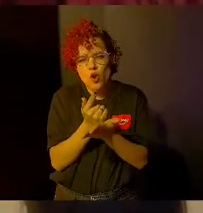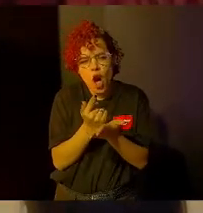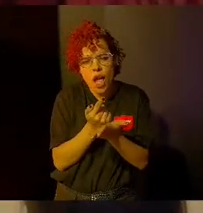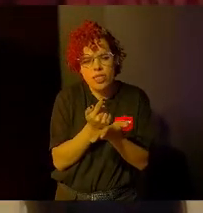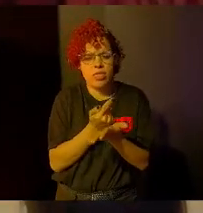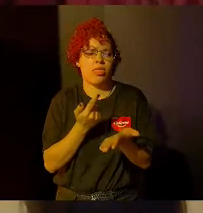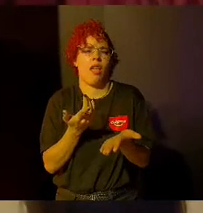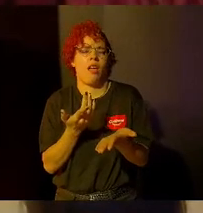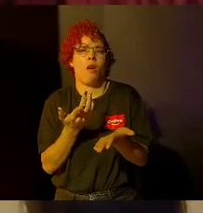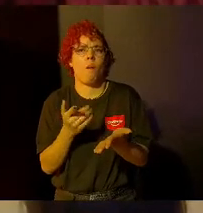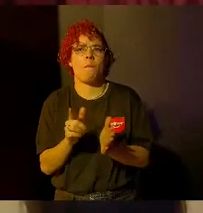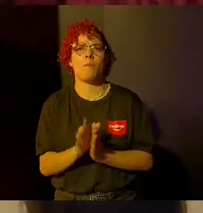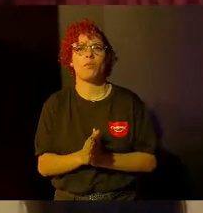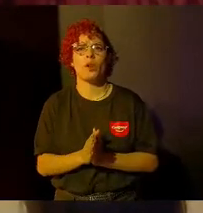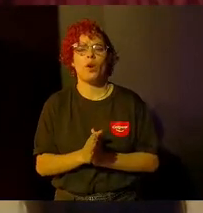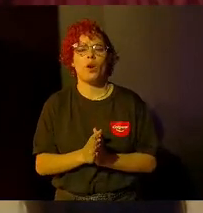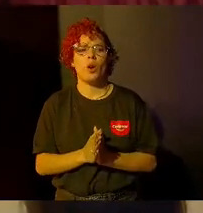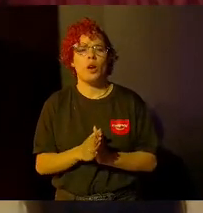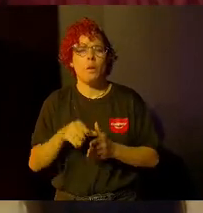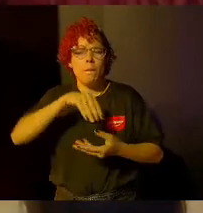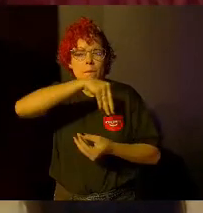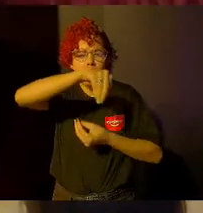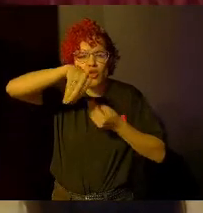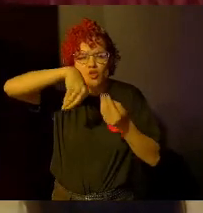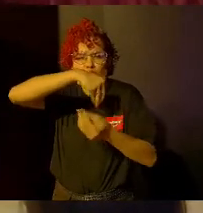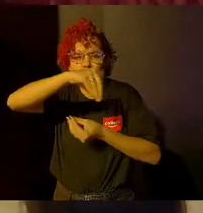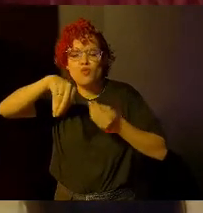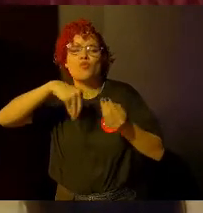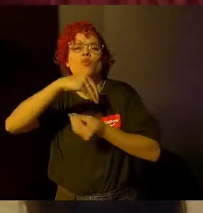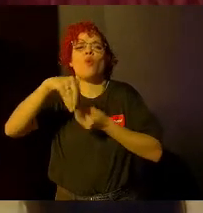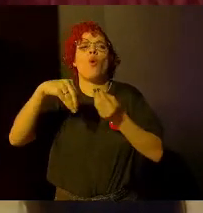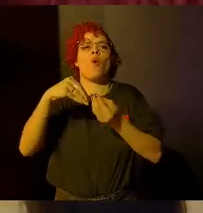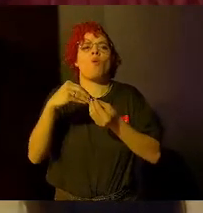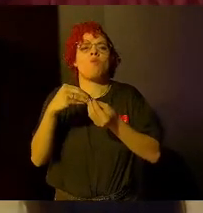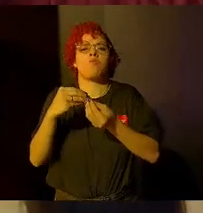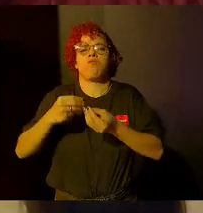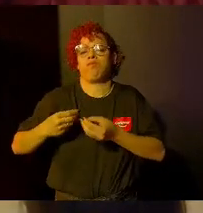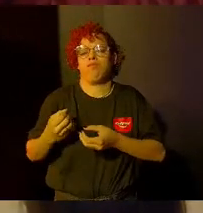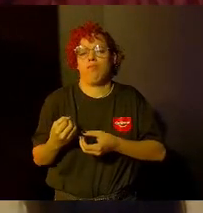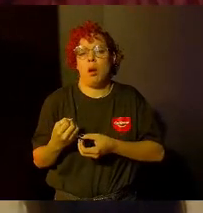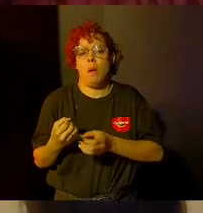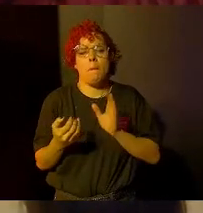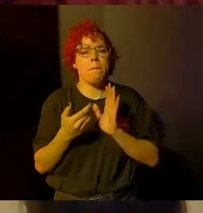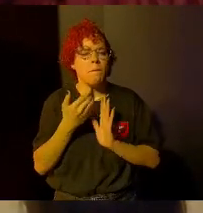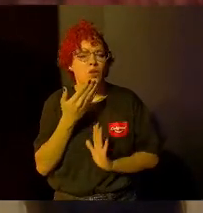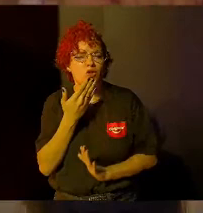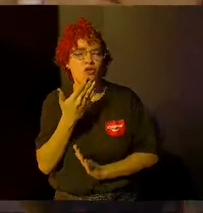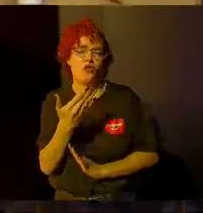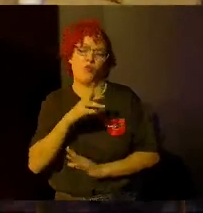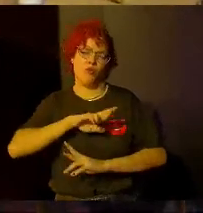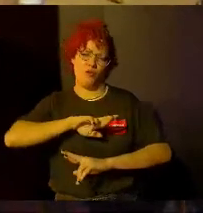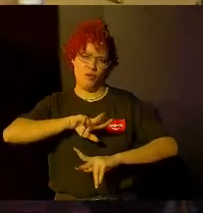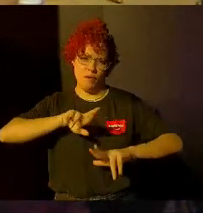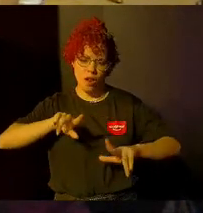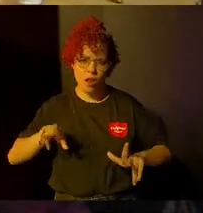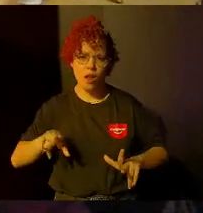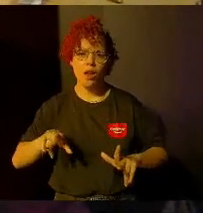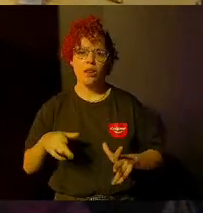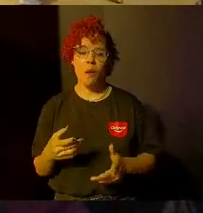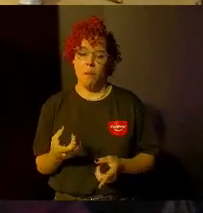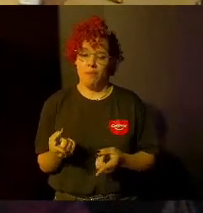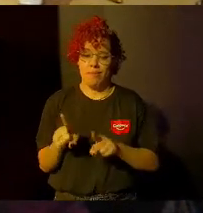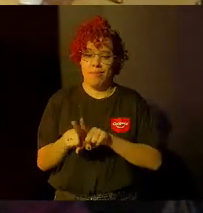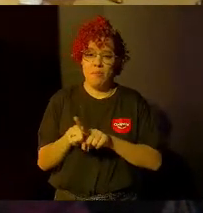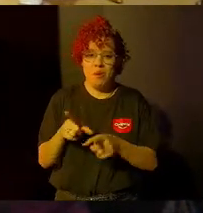e eles misturam né ensaio autobiografia no caso dela a gente não sabe né essa poesia você